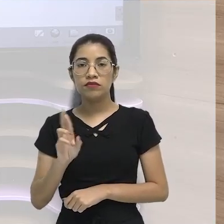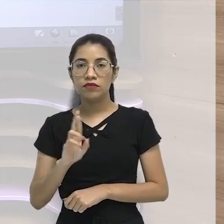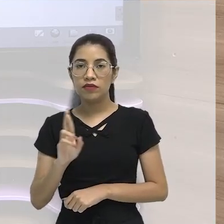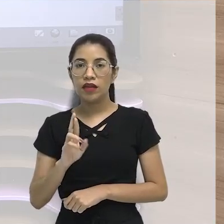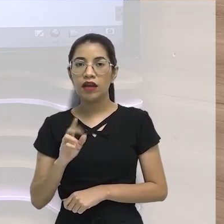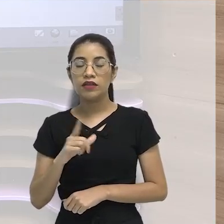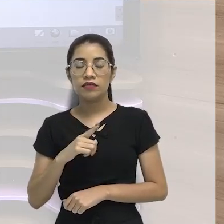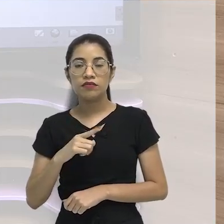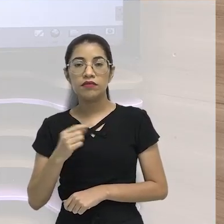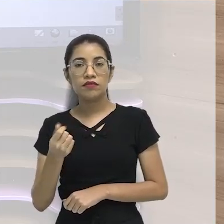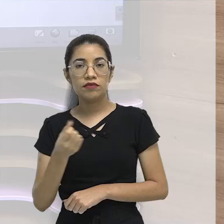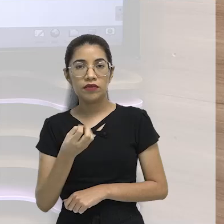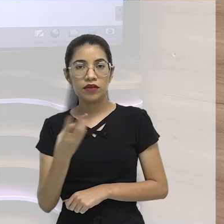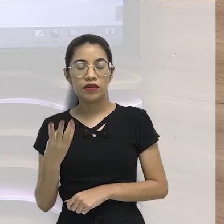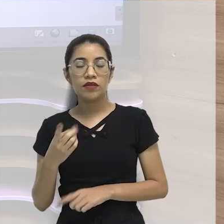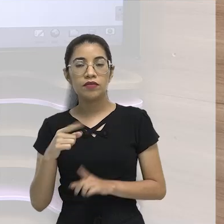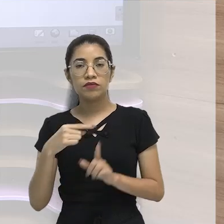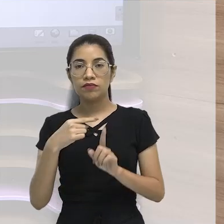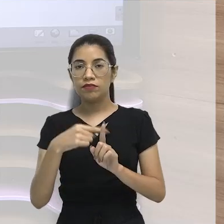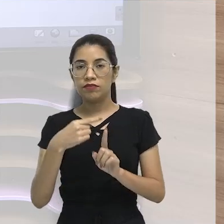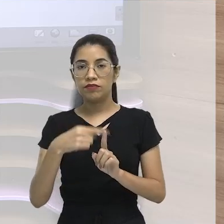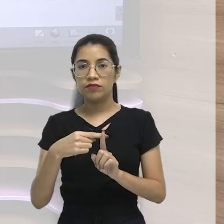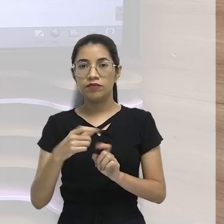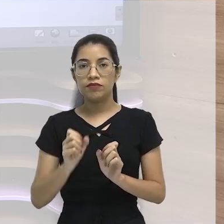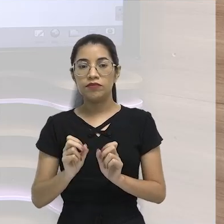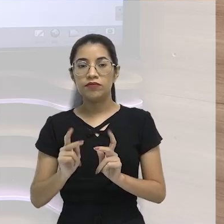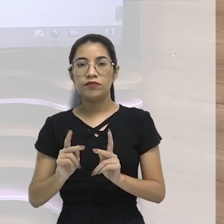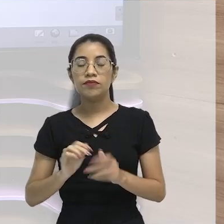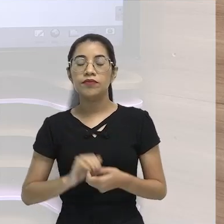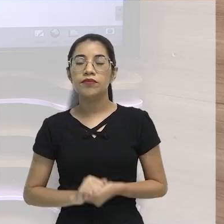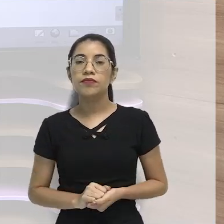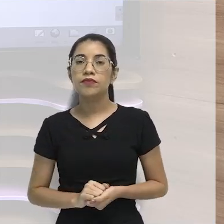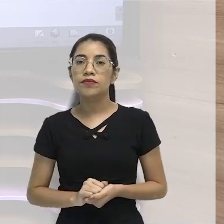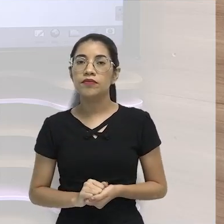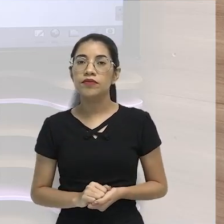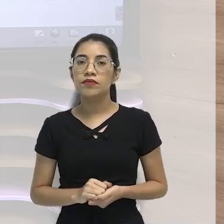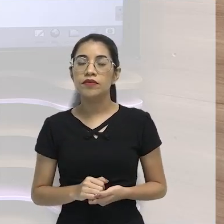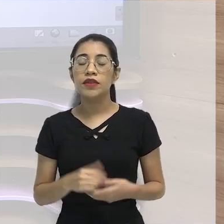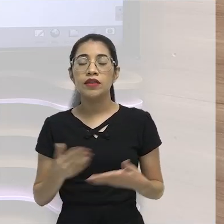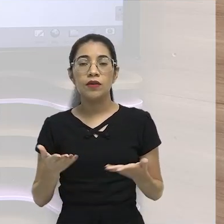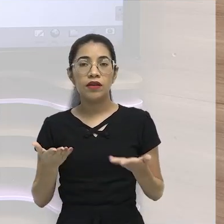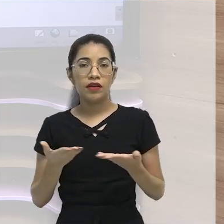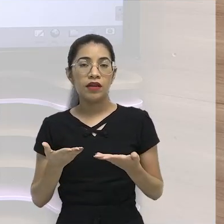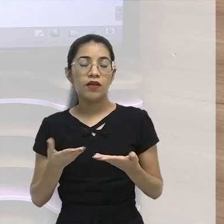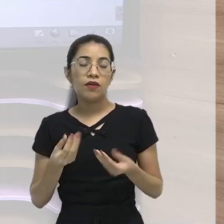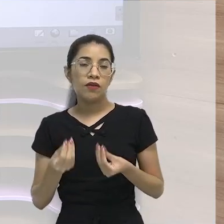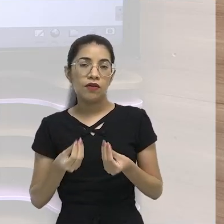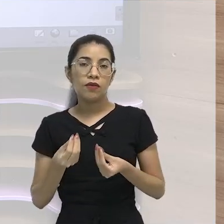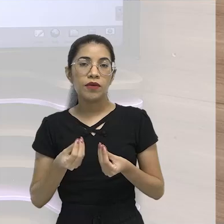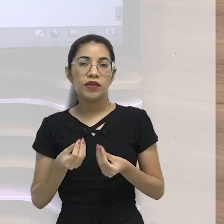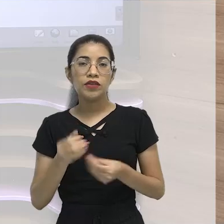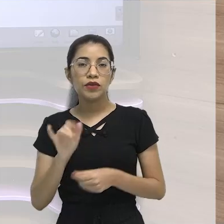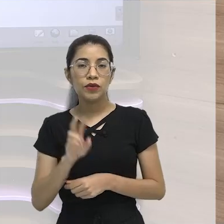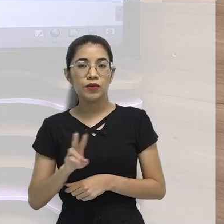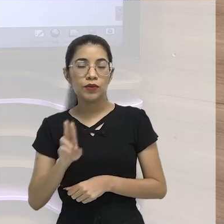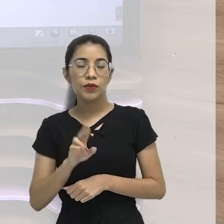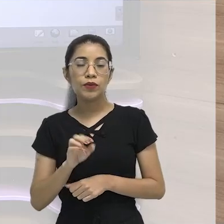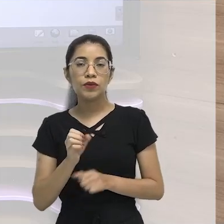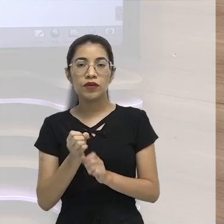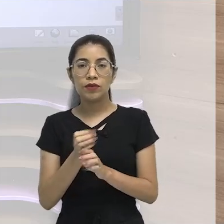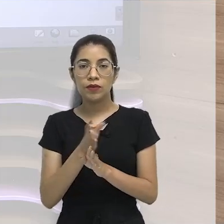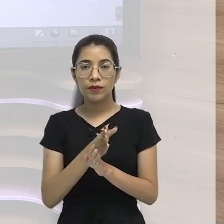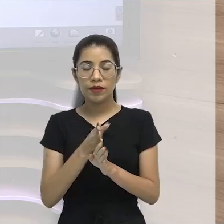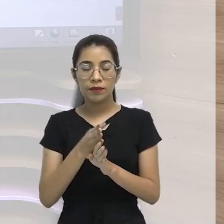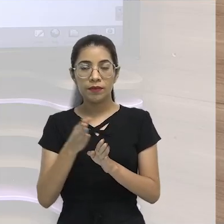388 na conta dele, portanto um saldo positivo. Viram só? Então é dessa forma que a gente trabalha com os números